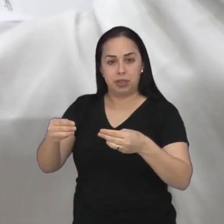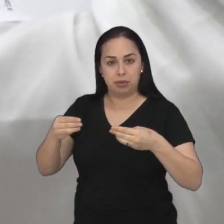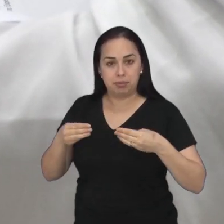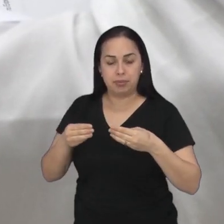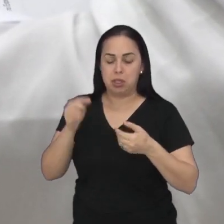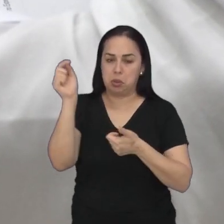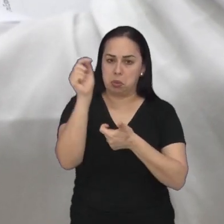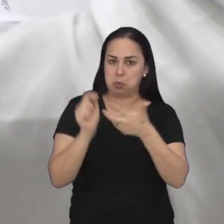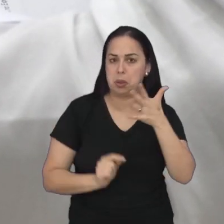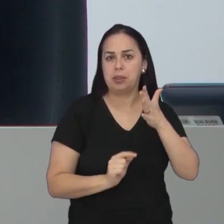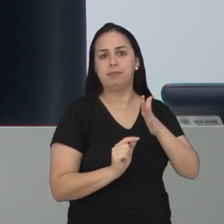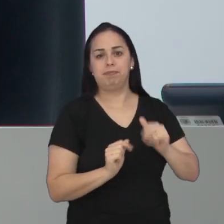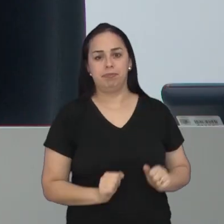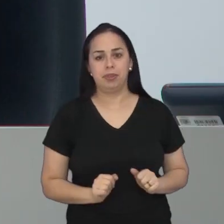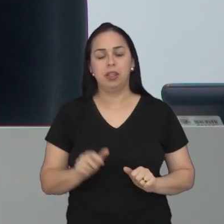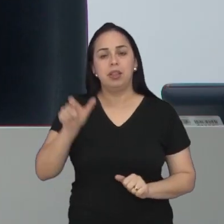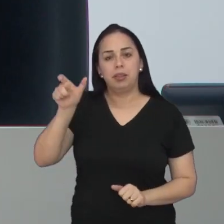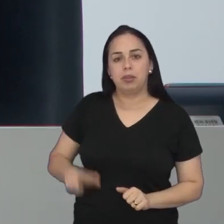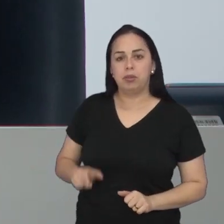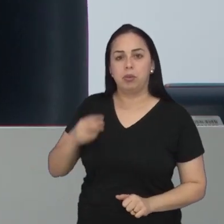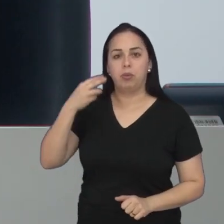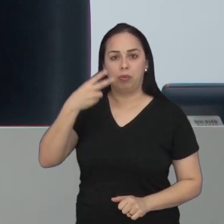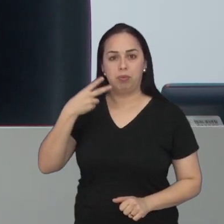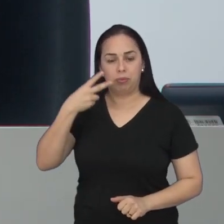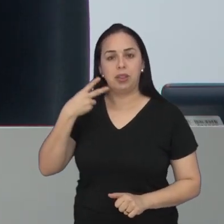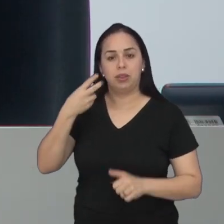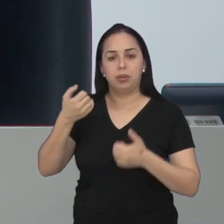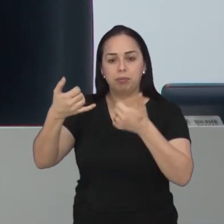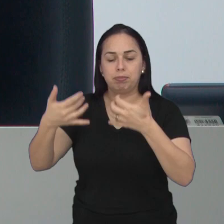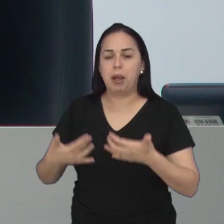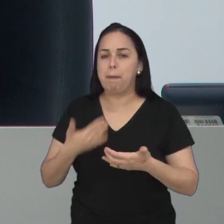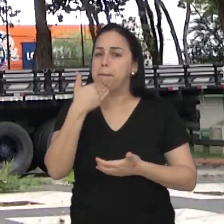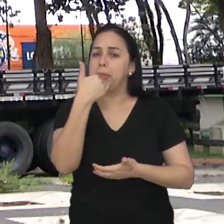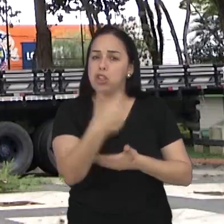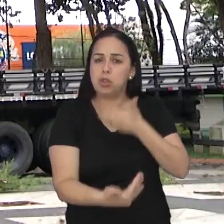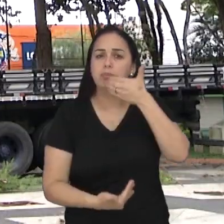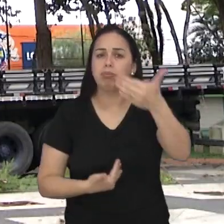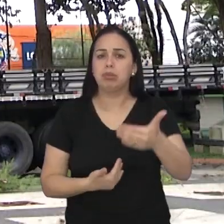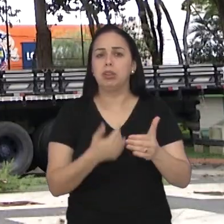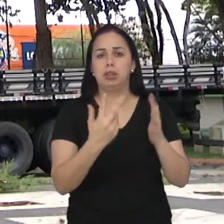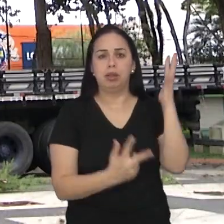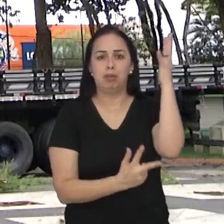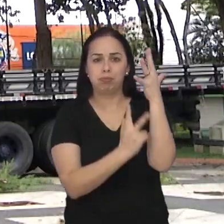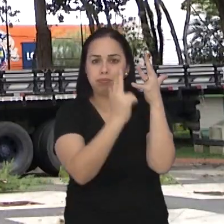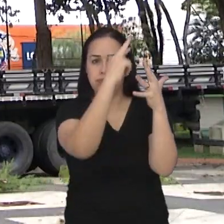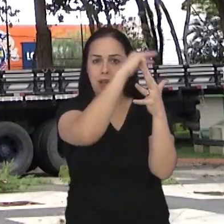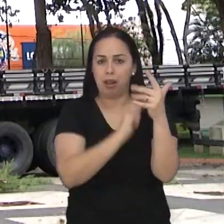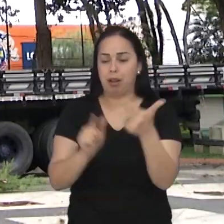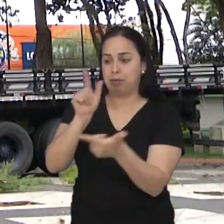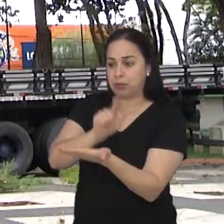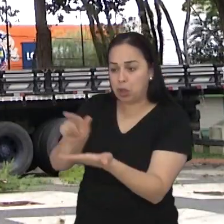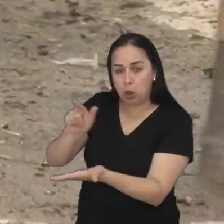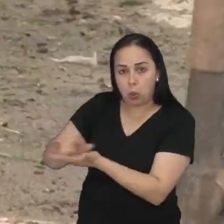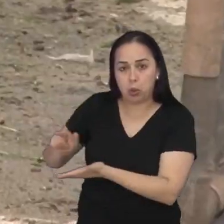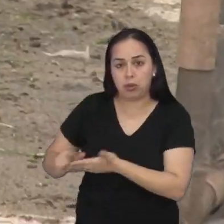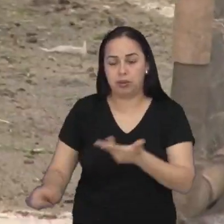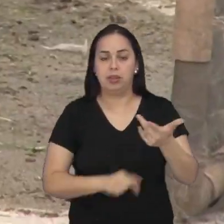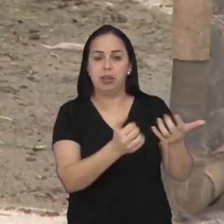indicações e documentos diversos. Das indicações lidas em plenário, a maior parte dos pedidos era por serviços como limpeza de